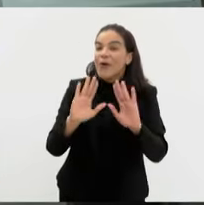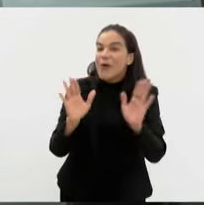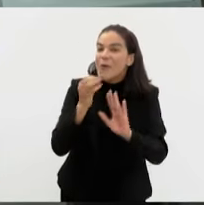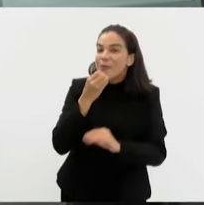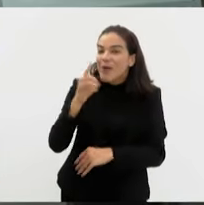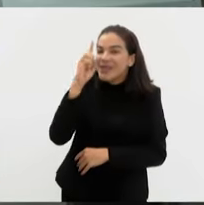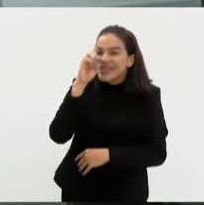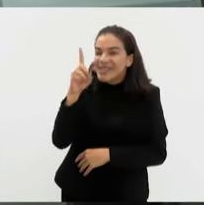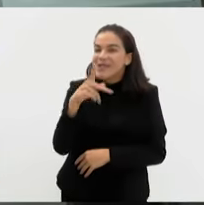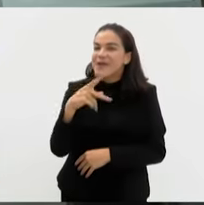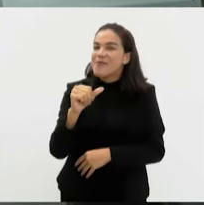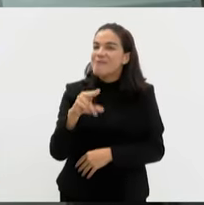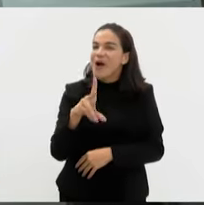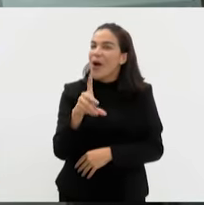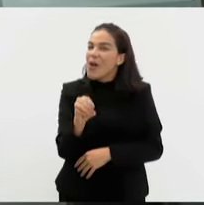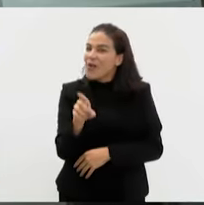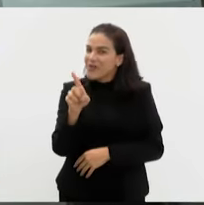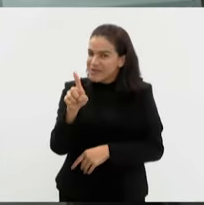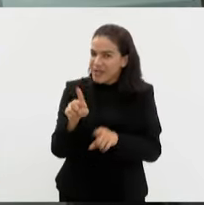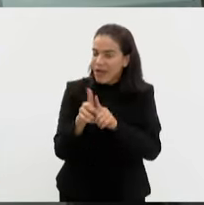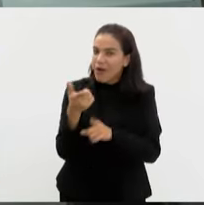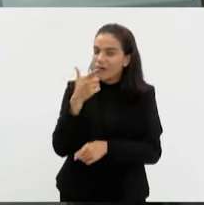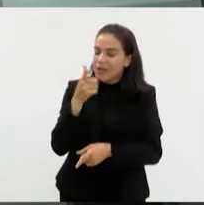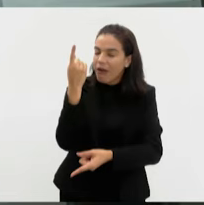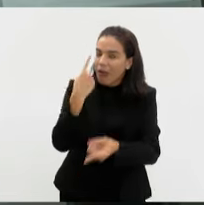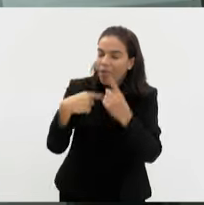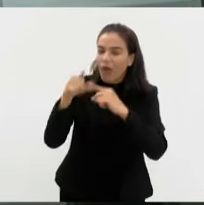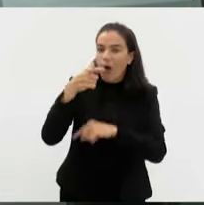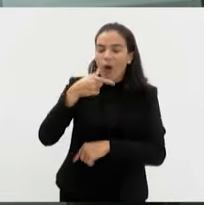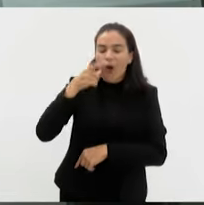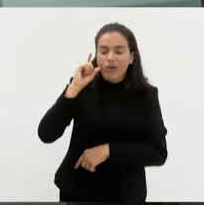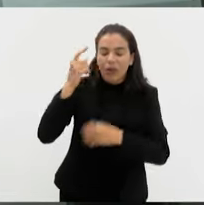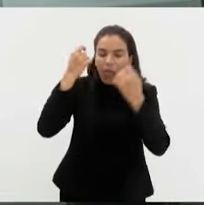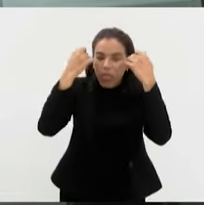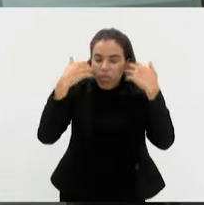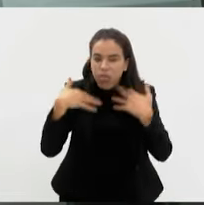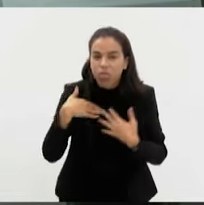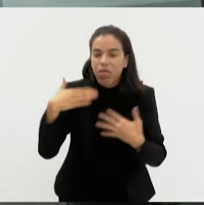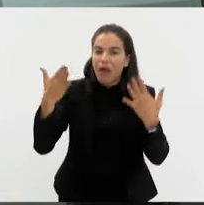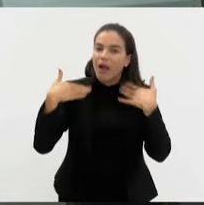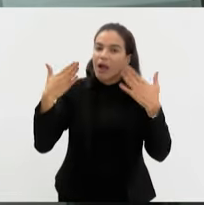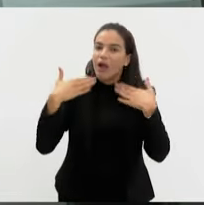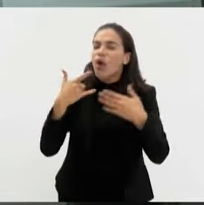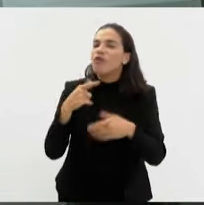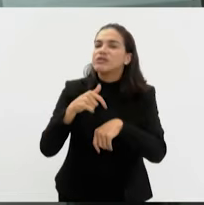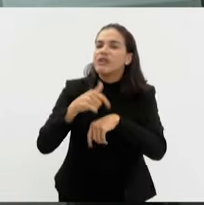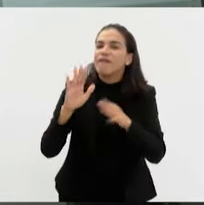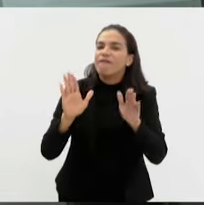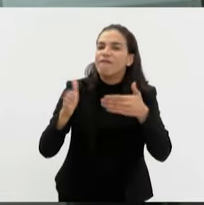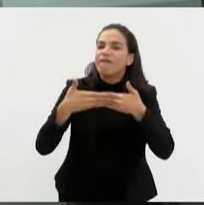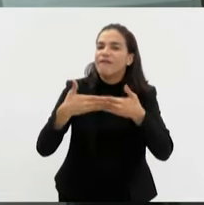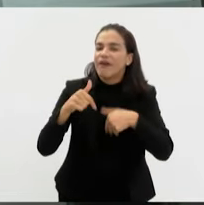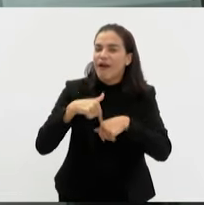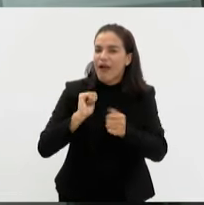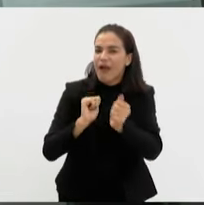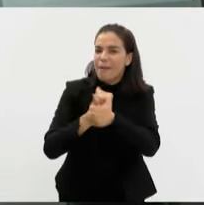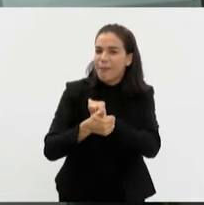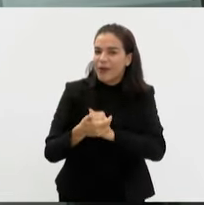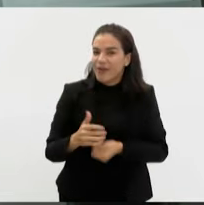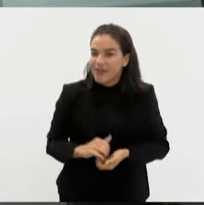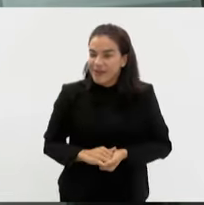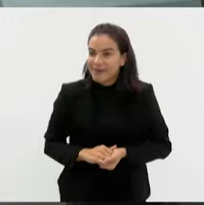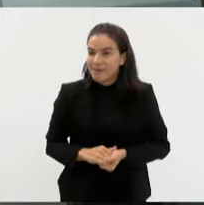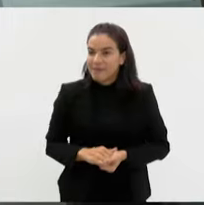Paulo Vitor. Você já se recuperou do calorão de ontem e com quanto tempo você terminou a prova de 5 quilômetros?